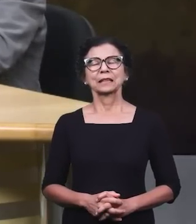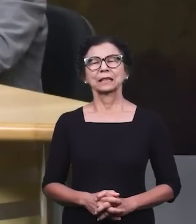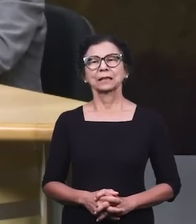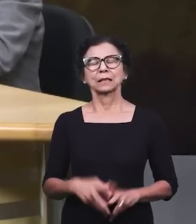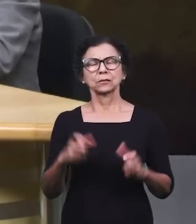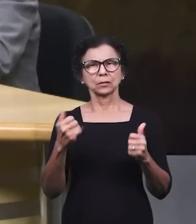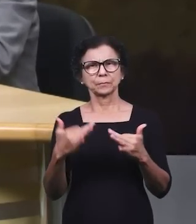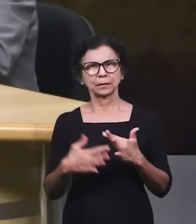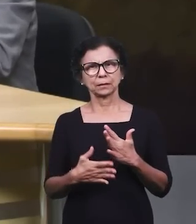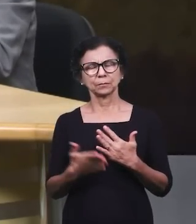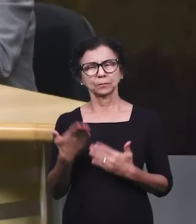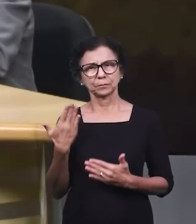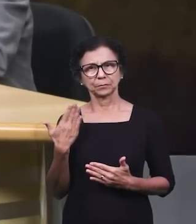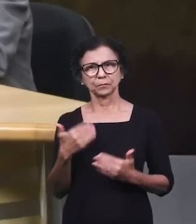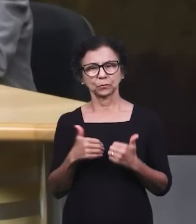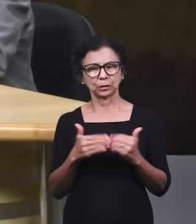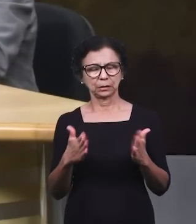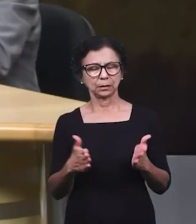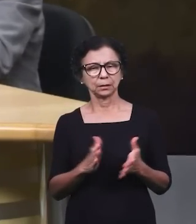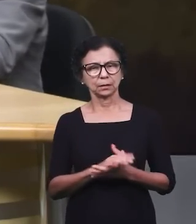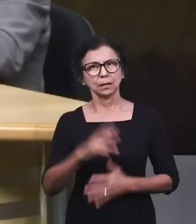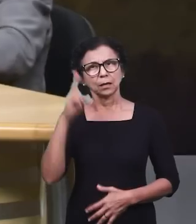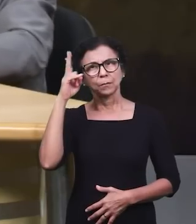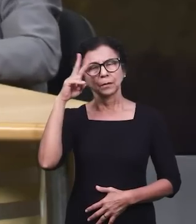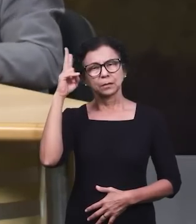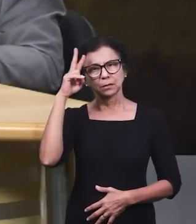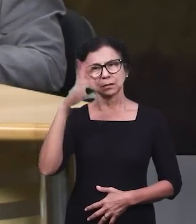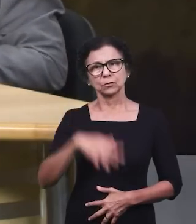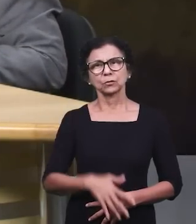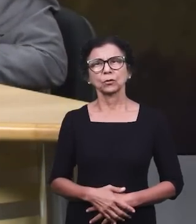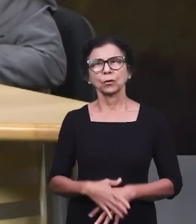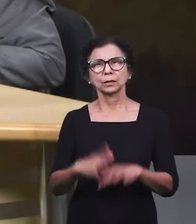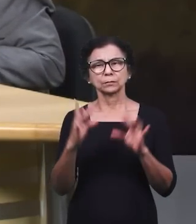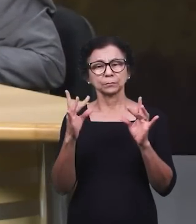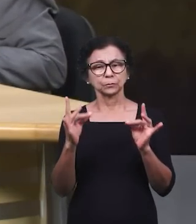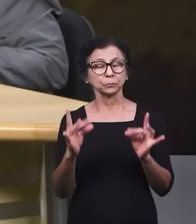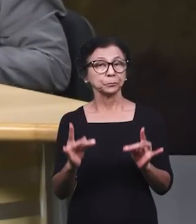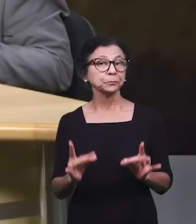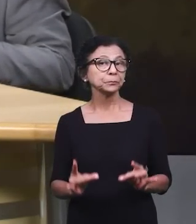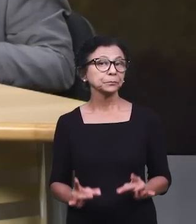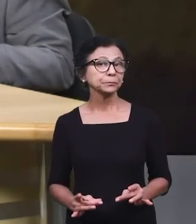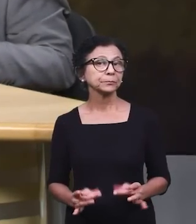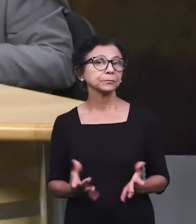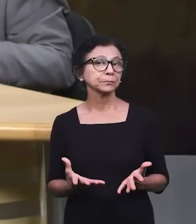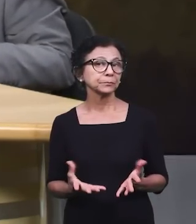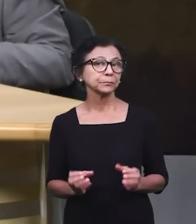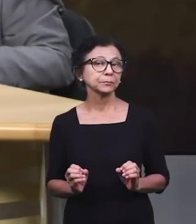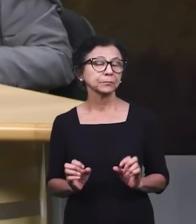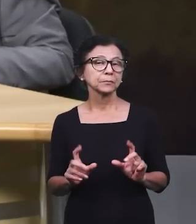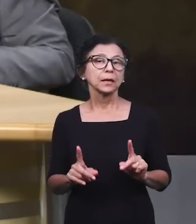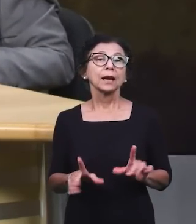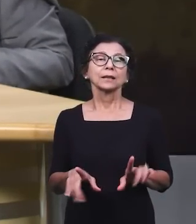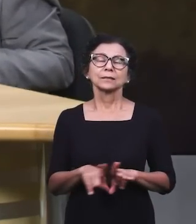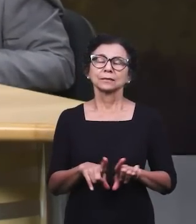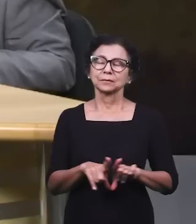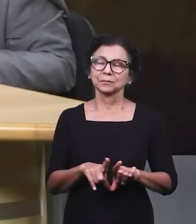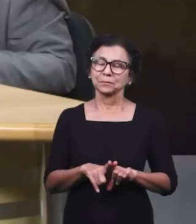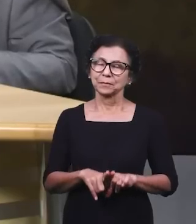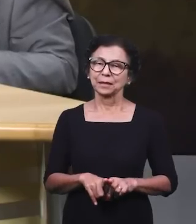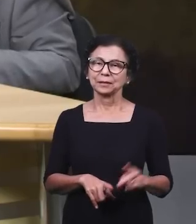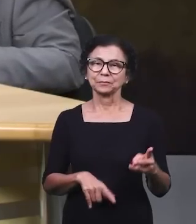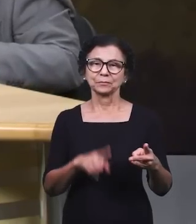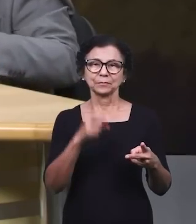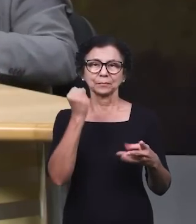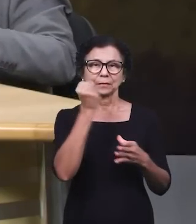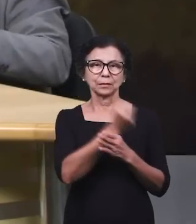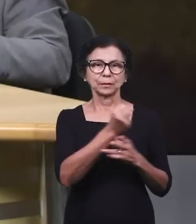né, é uma história, é uma experiência riquíssima em detalhes, tá? Mas a gente também falou de um detalhe da vida dos